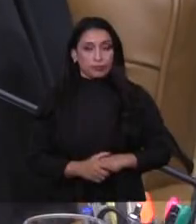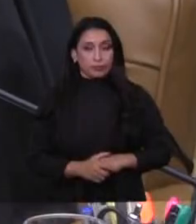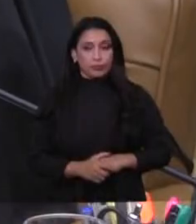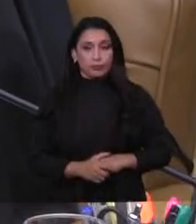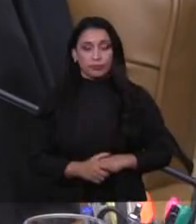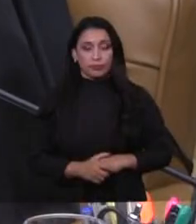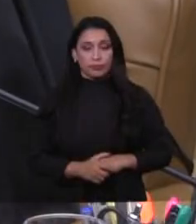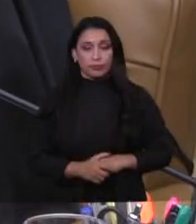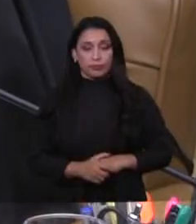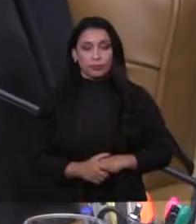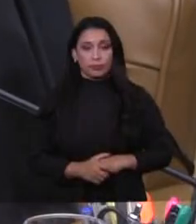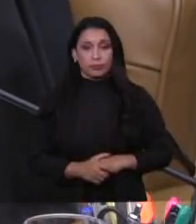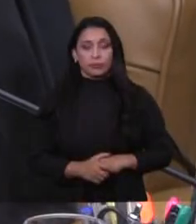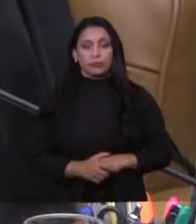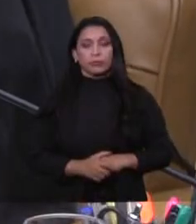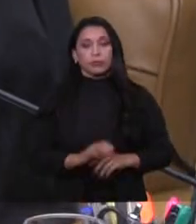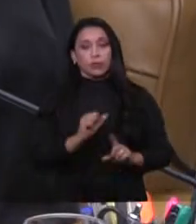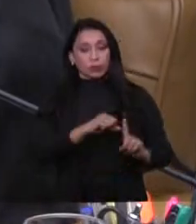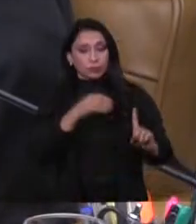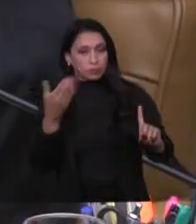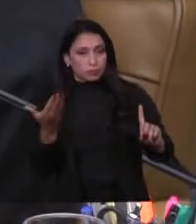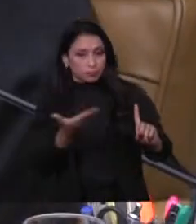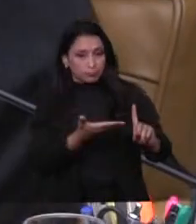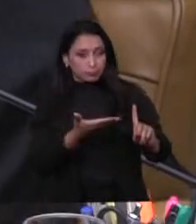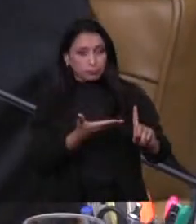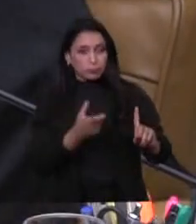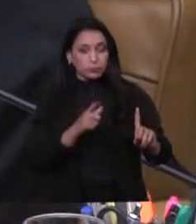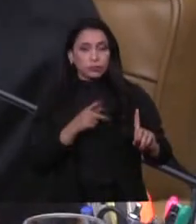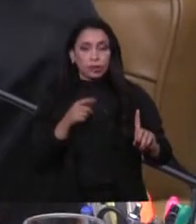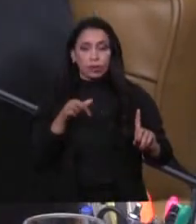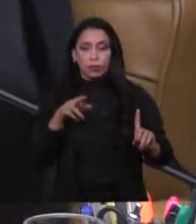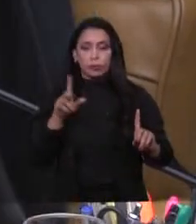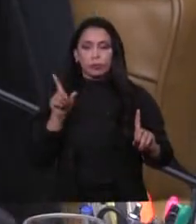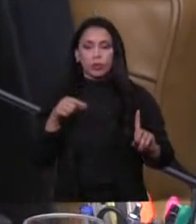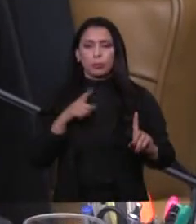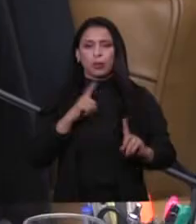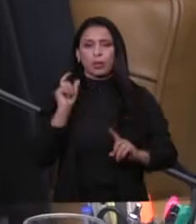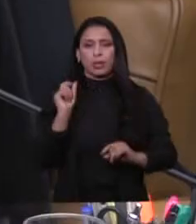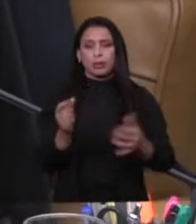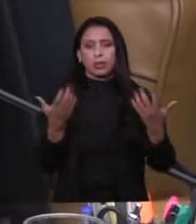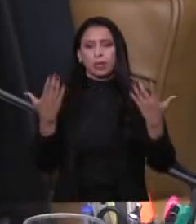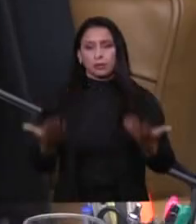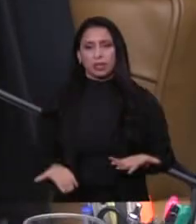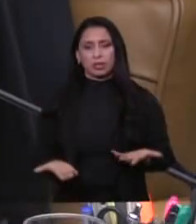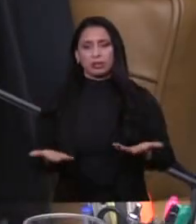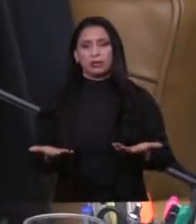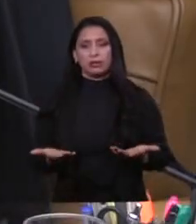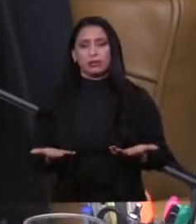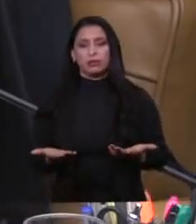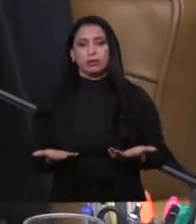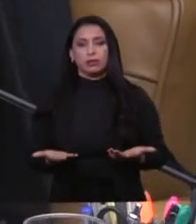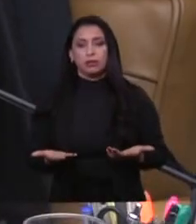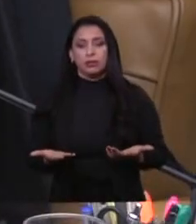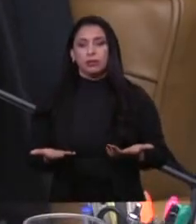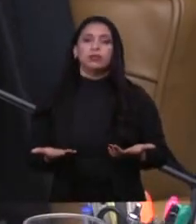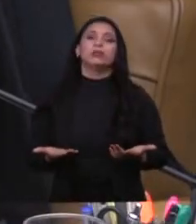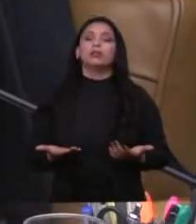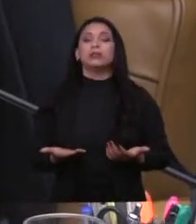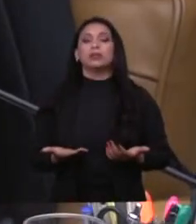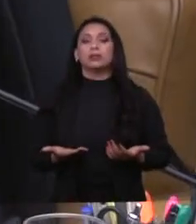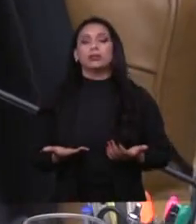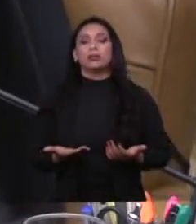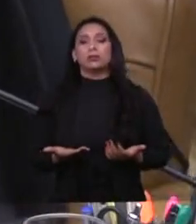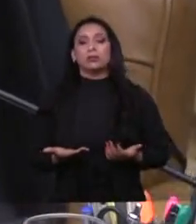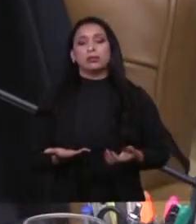dubio pro réu. Logicamente que alguns desses princípios demandam uma análise mais